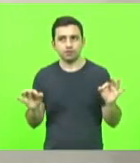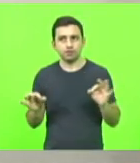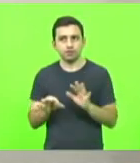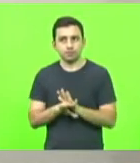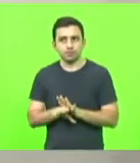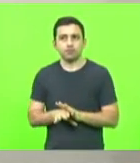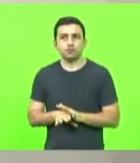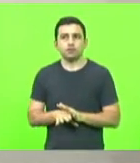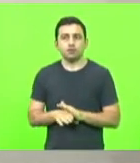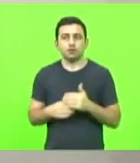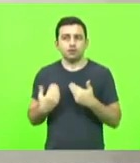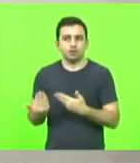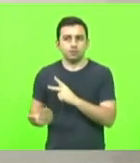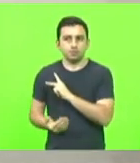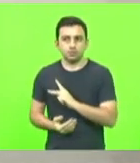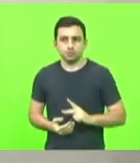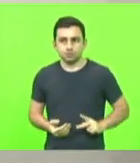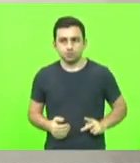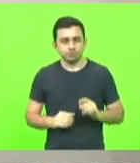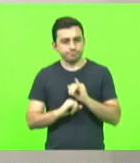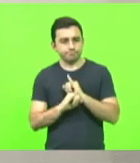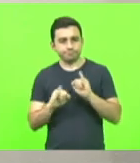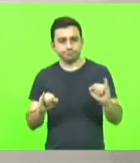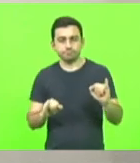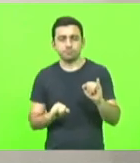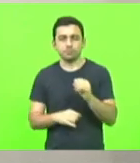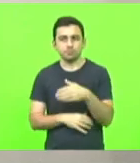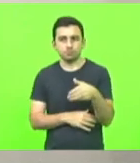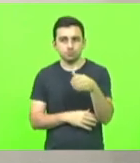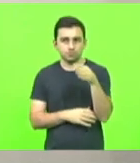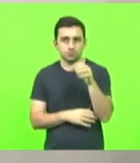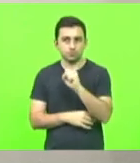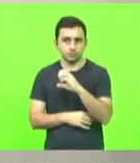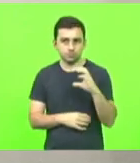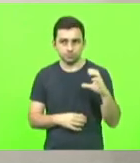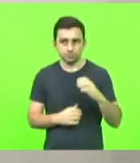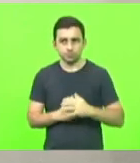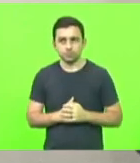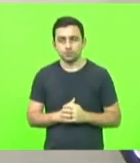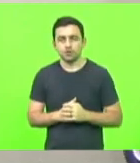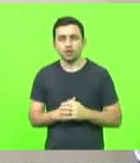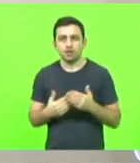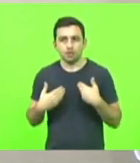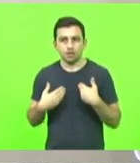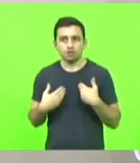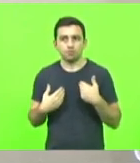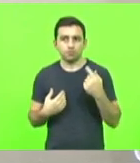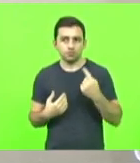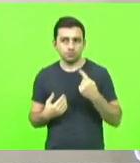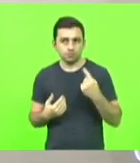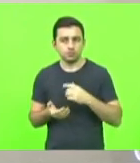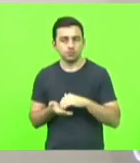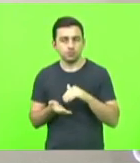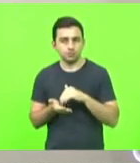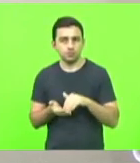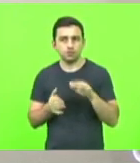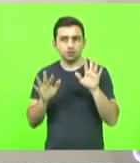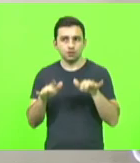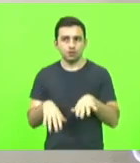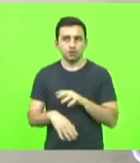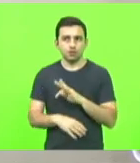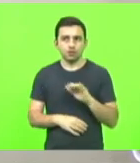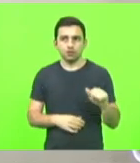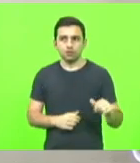sessão, a senhora presidente anunciou a execução do hino de Santa Catarina. Para constar, eu, primeiro secretário, lavrei